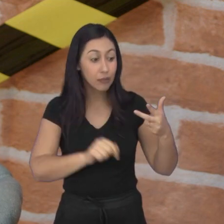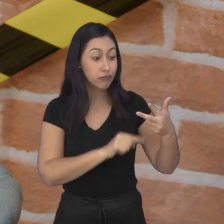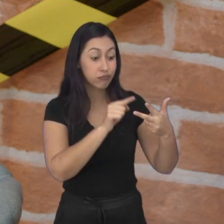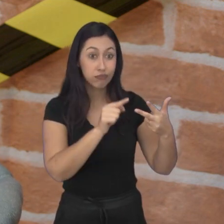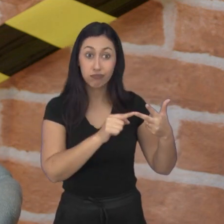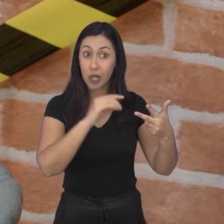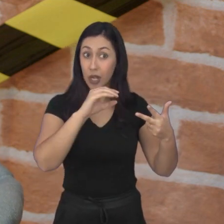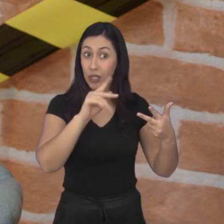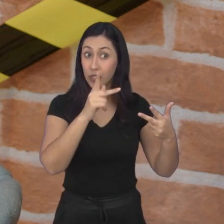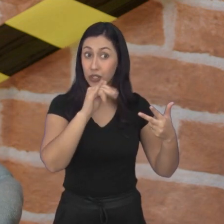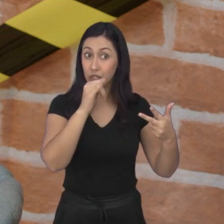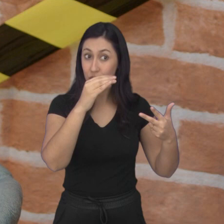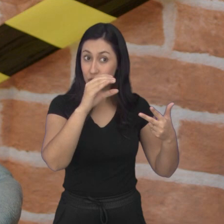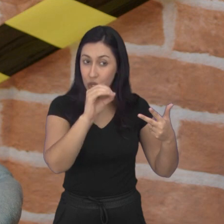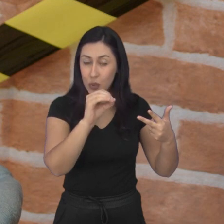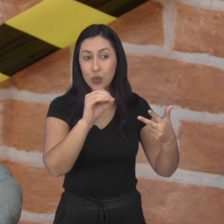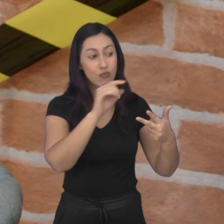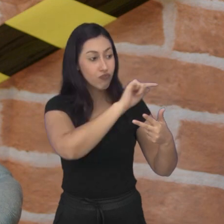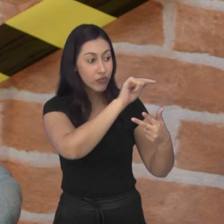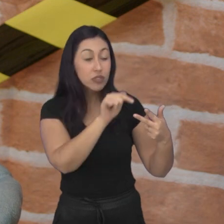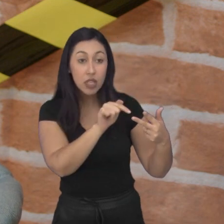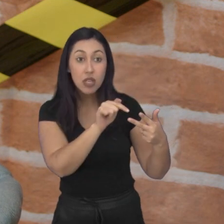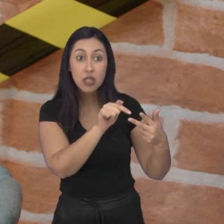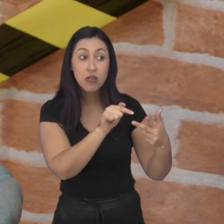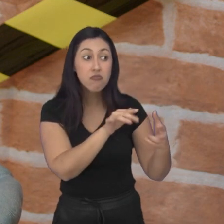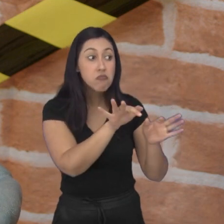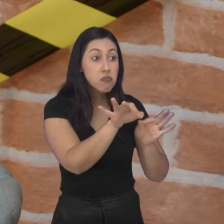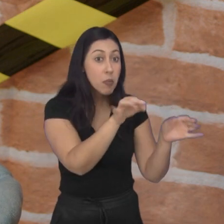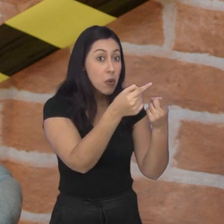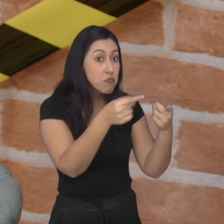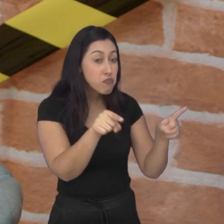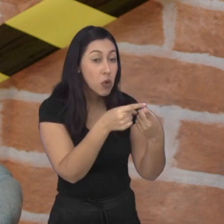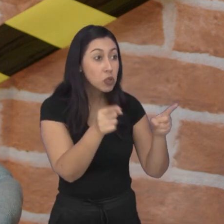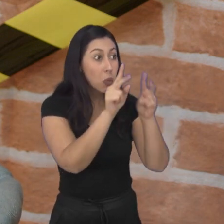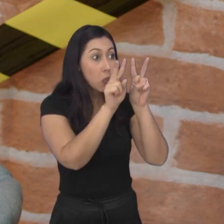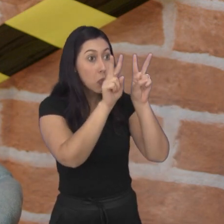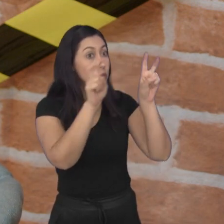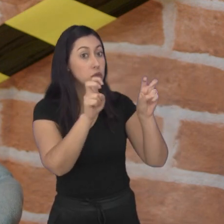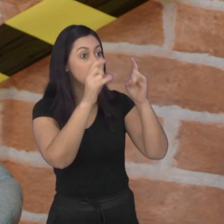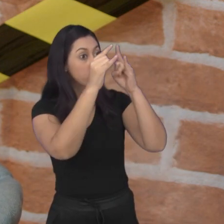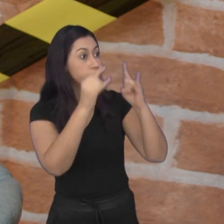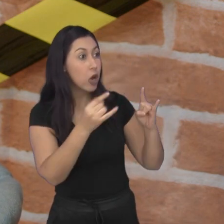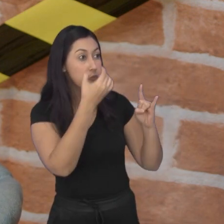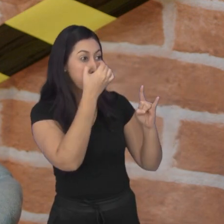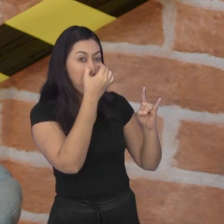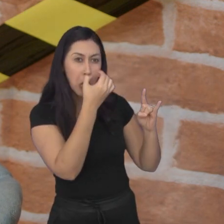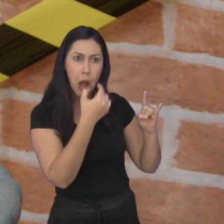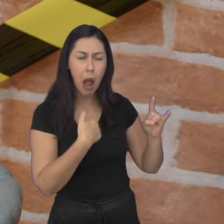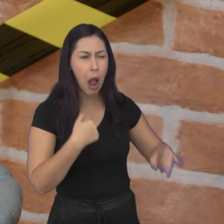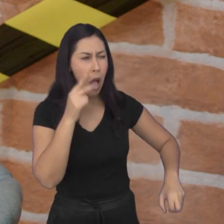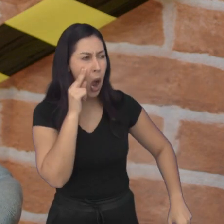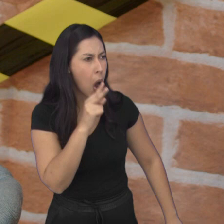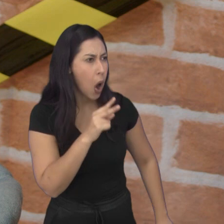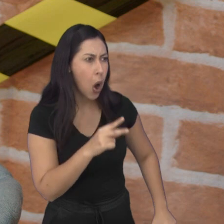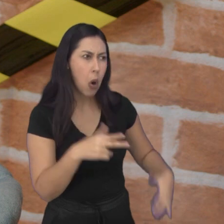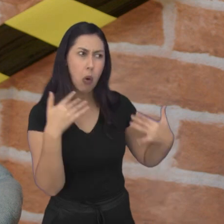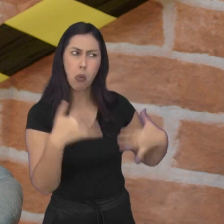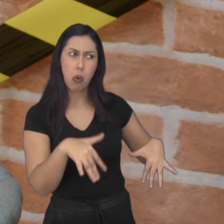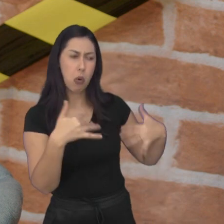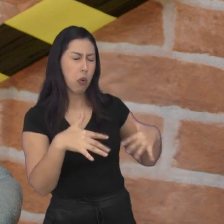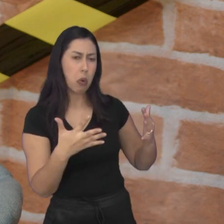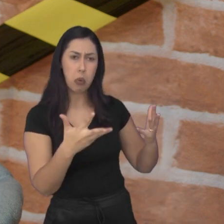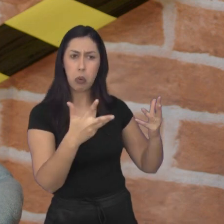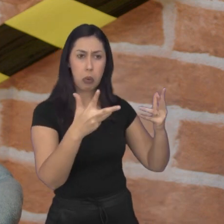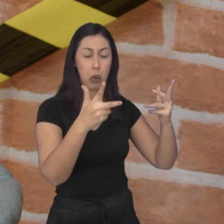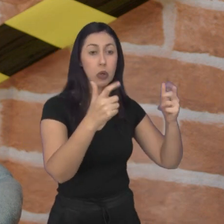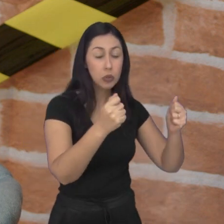e principalmente o Chico Buarque, fazendo muitas coisas de temática de circo. E eu tava numa época que eu achava isso muito maravilhoso,